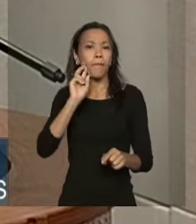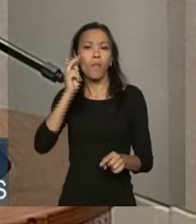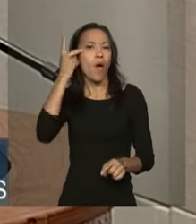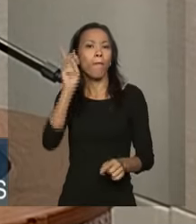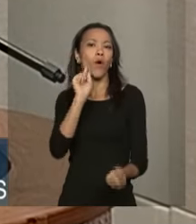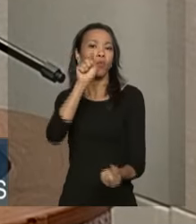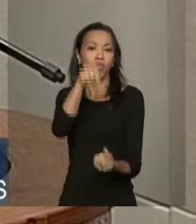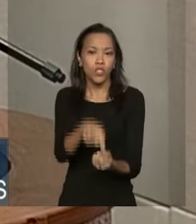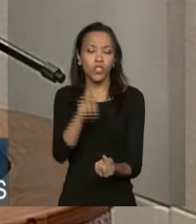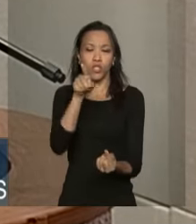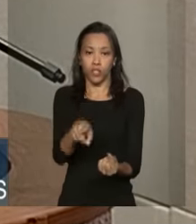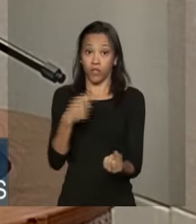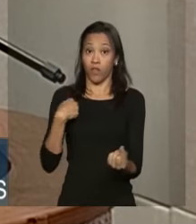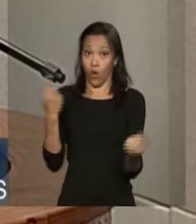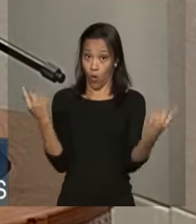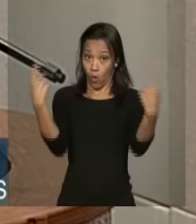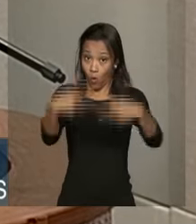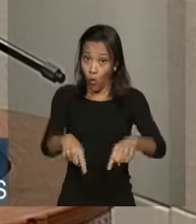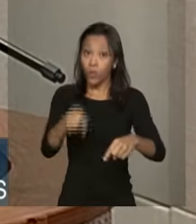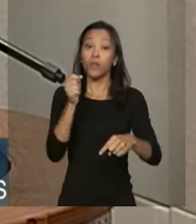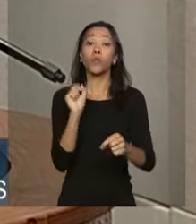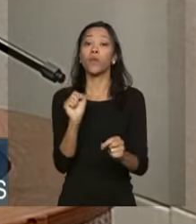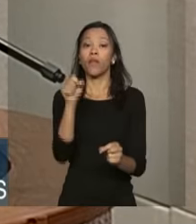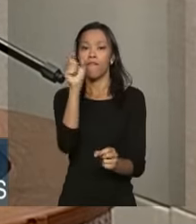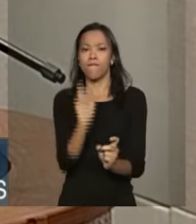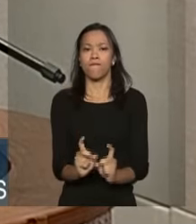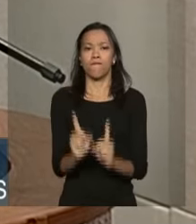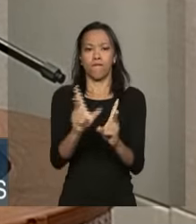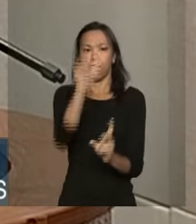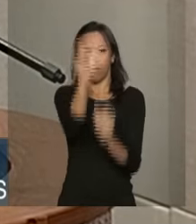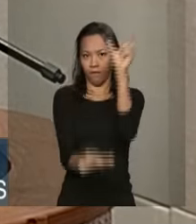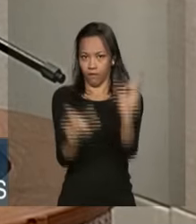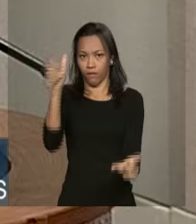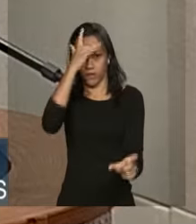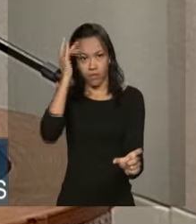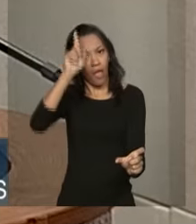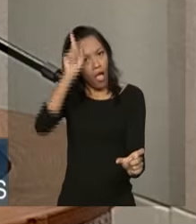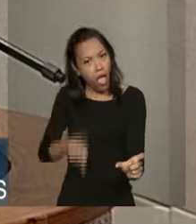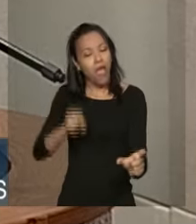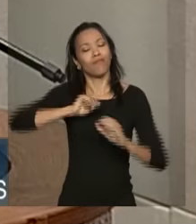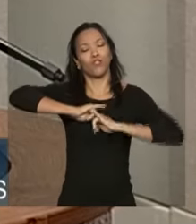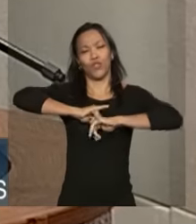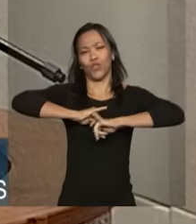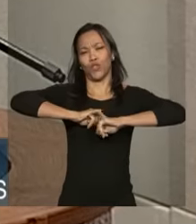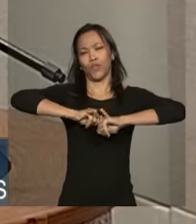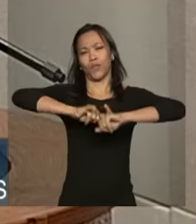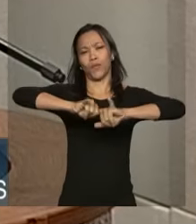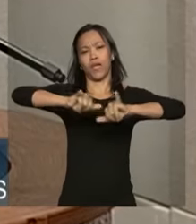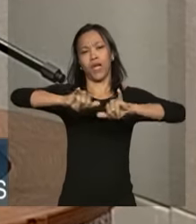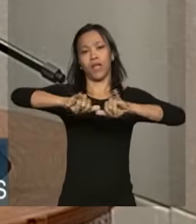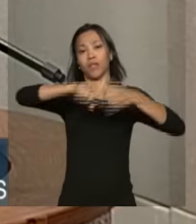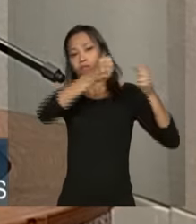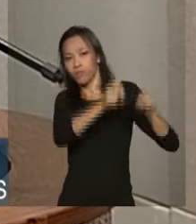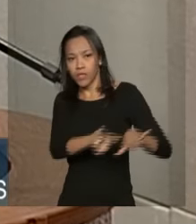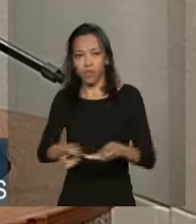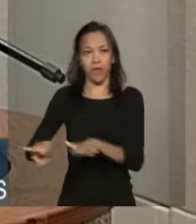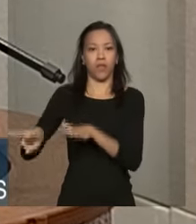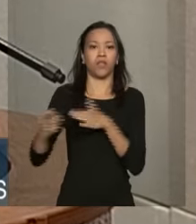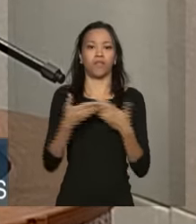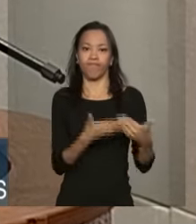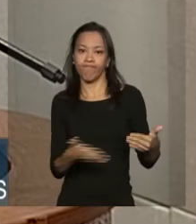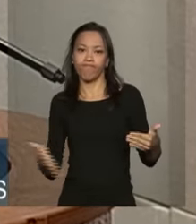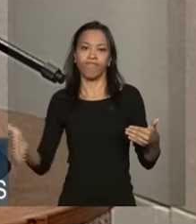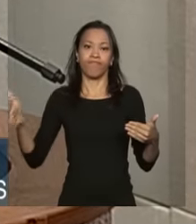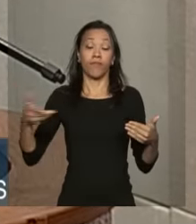prevenção e enfrentamento ao tráfico de pessoas é Amp disseminada durante a semana para